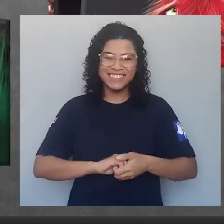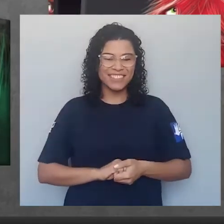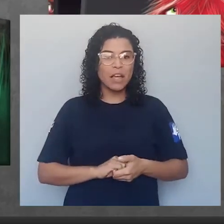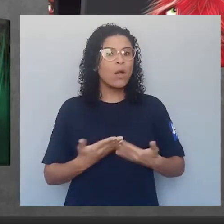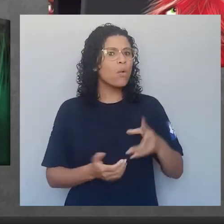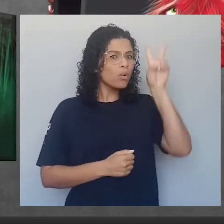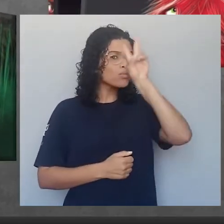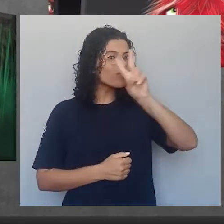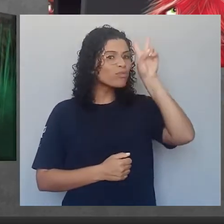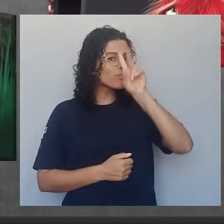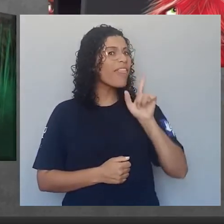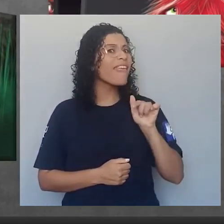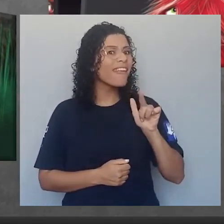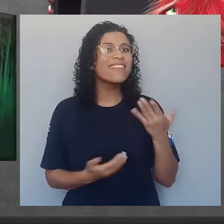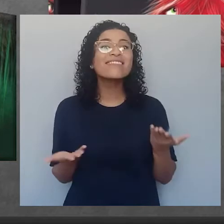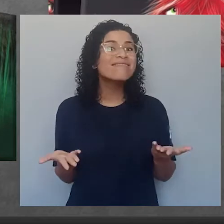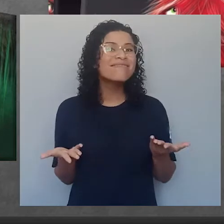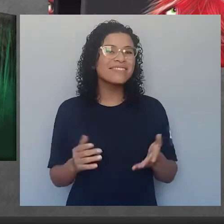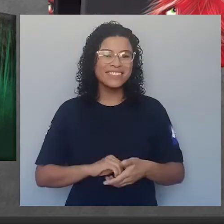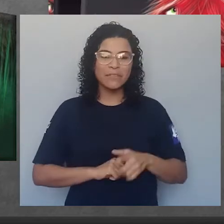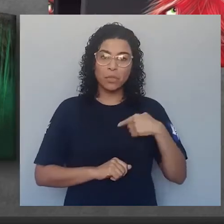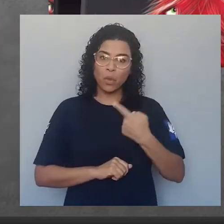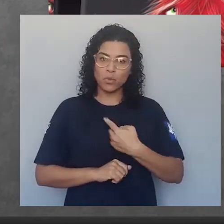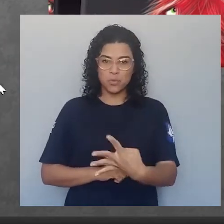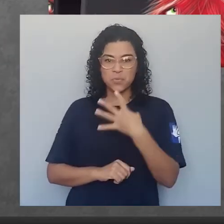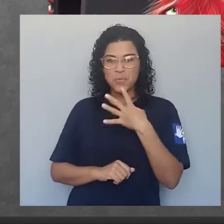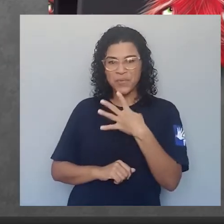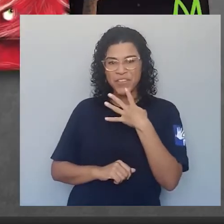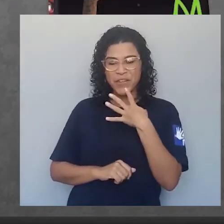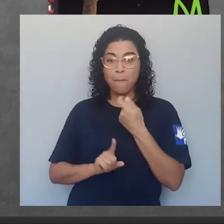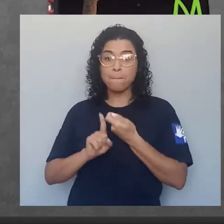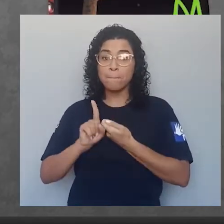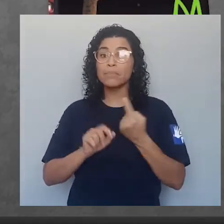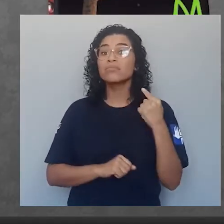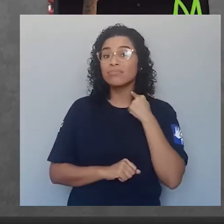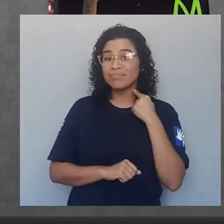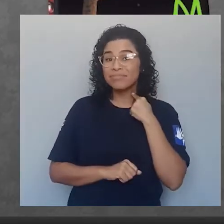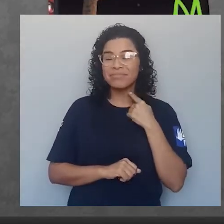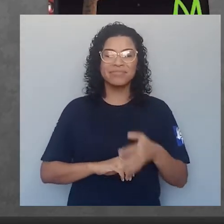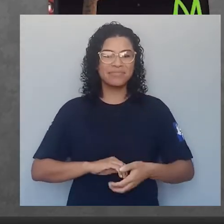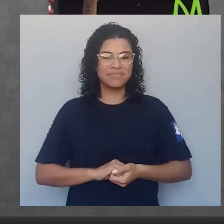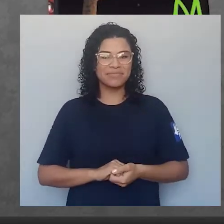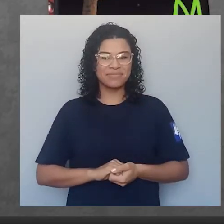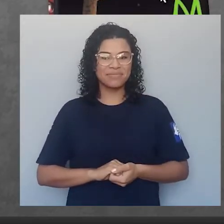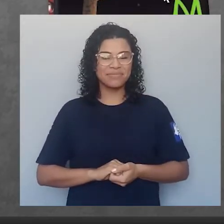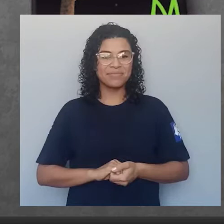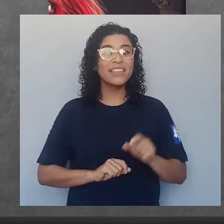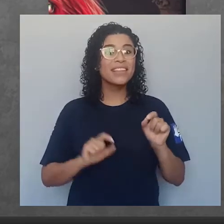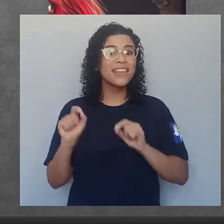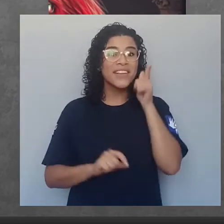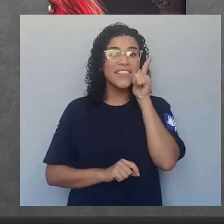Que história será que é essa que nós conhecemos no mês de maio, hein? Ai,